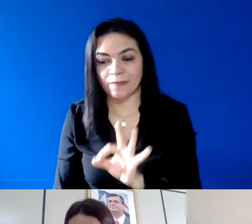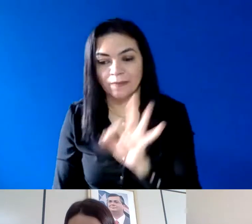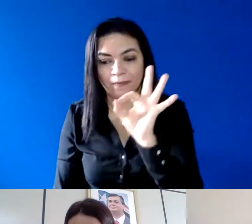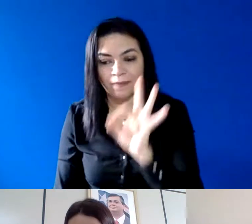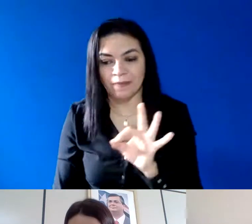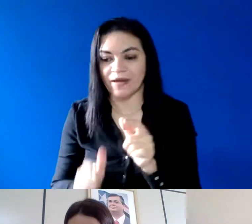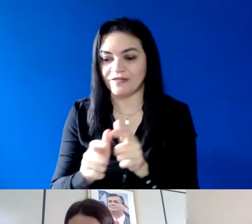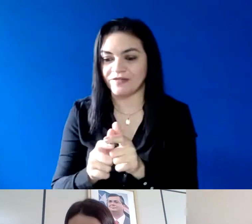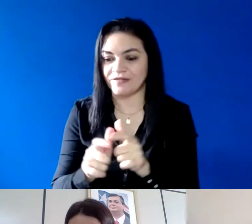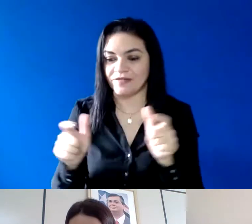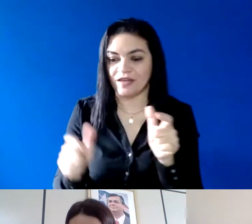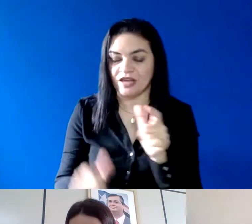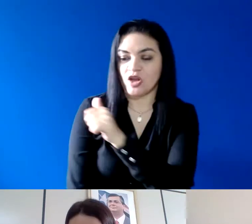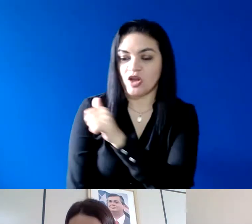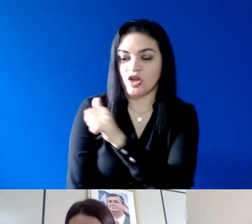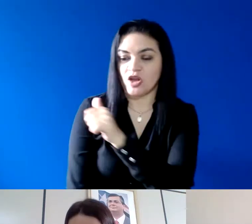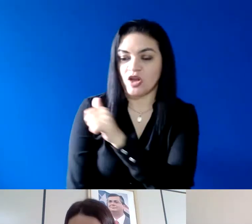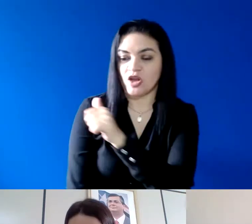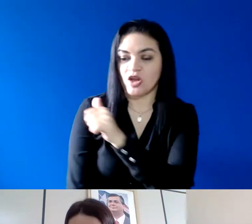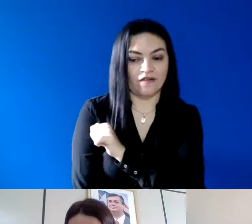enfermagem do Estado,